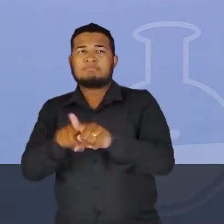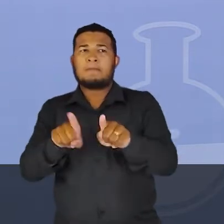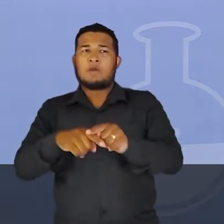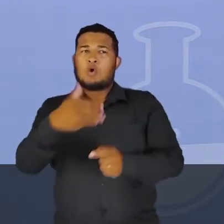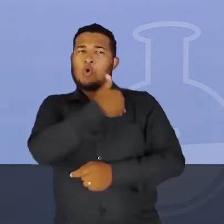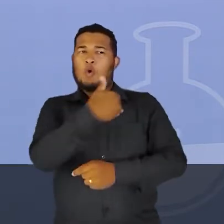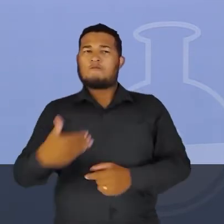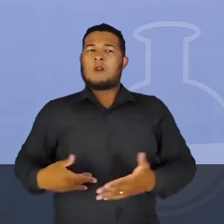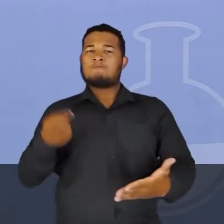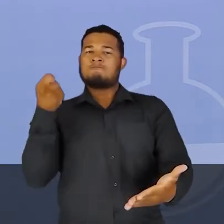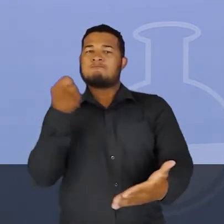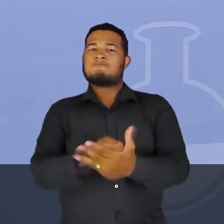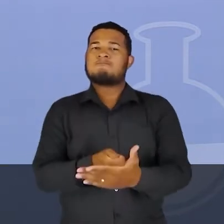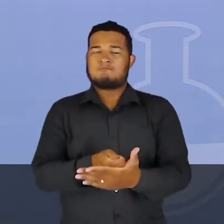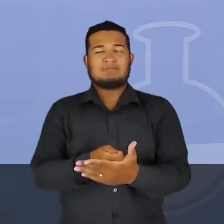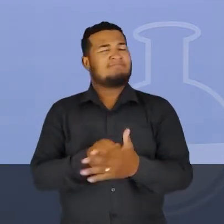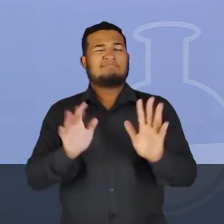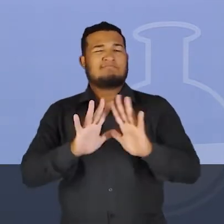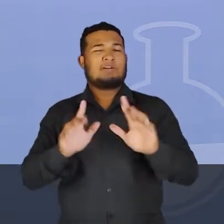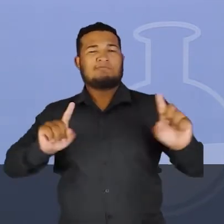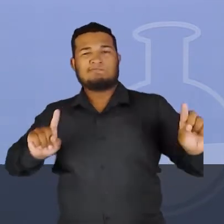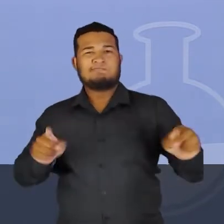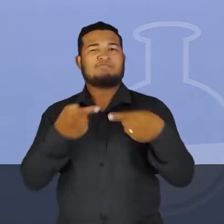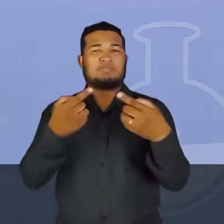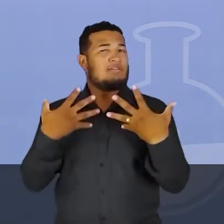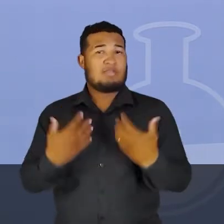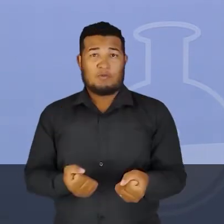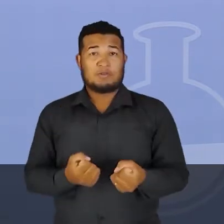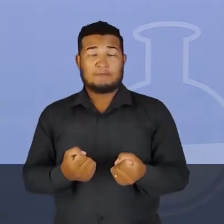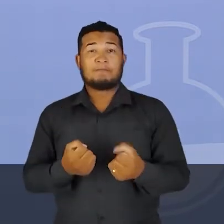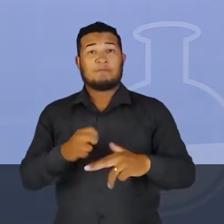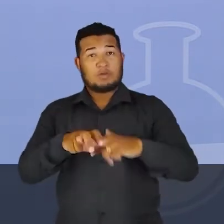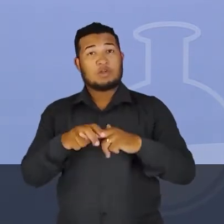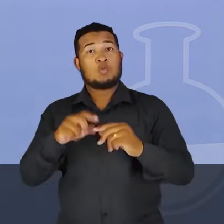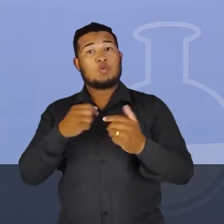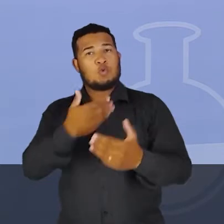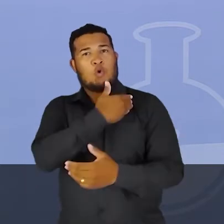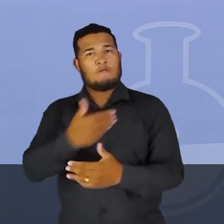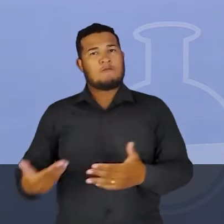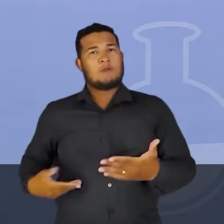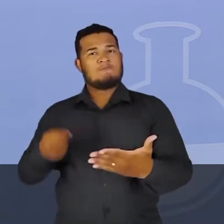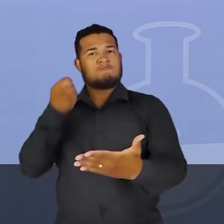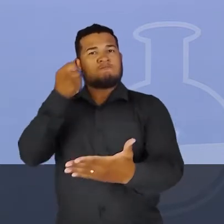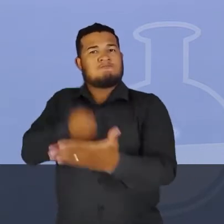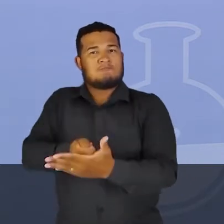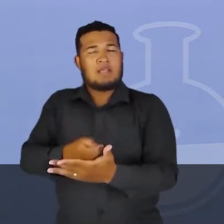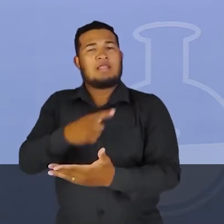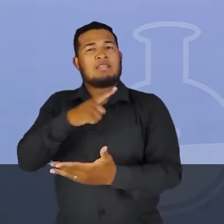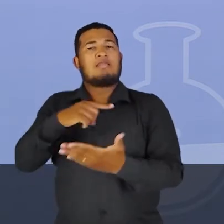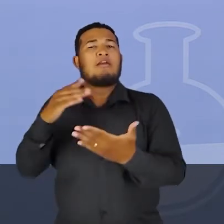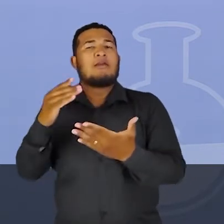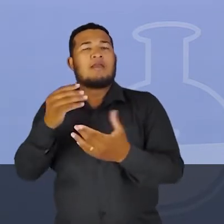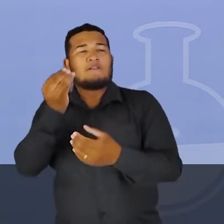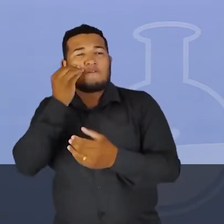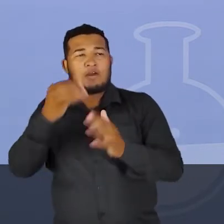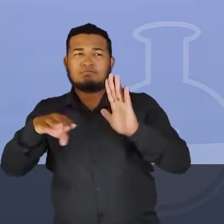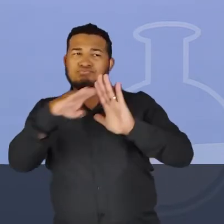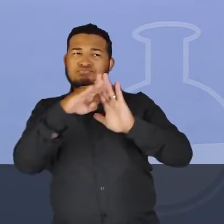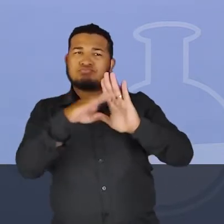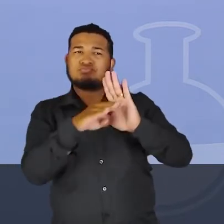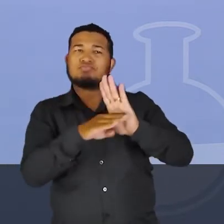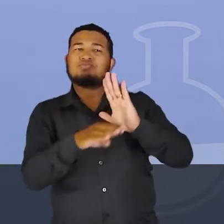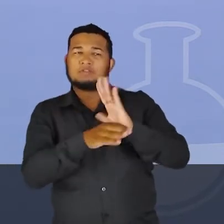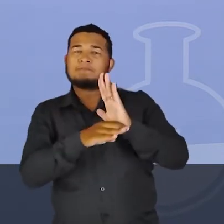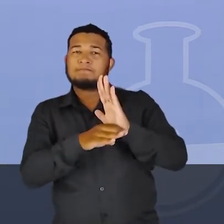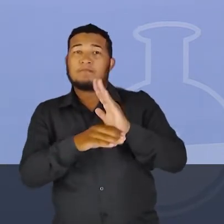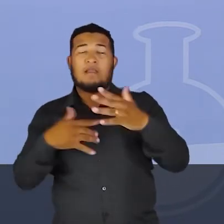governos autoritários. Na história dos movimentos sociais, a gente tem muitos exemplos de movimentos que lutam por essas pautas,